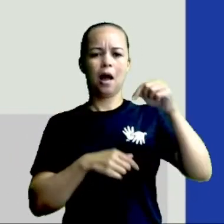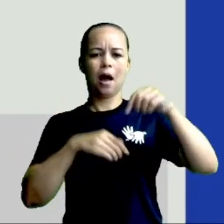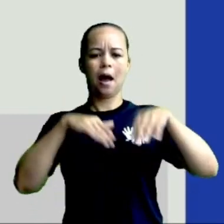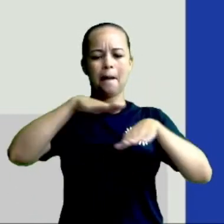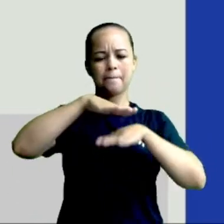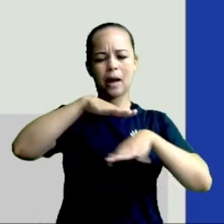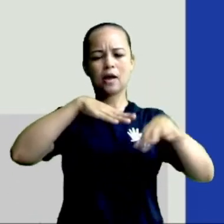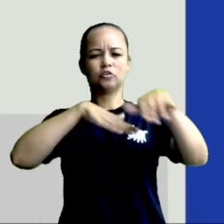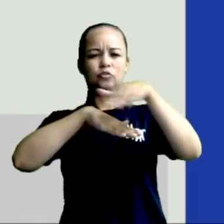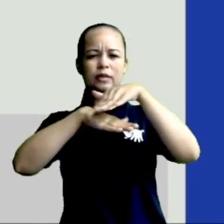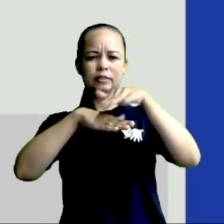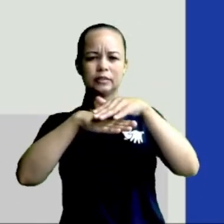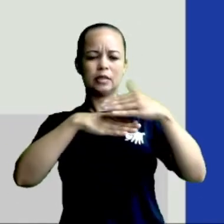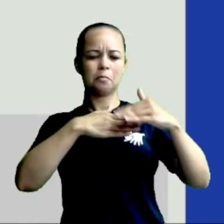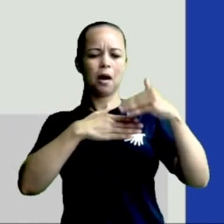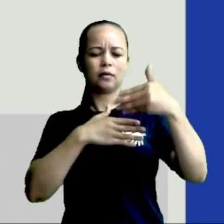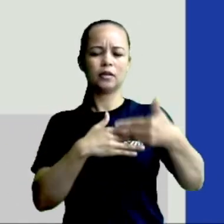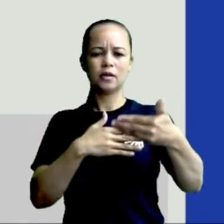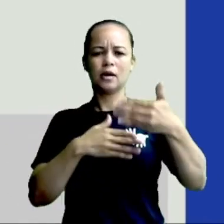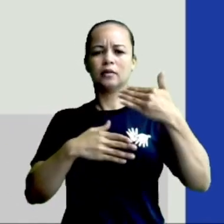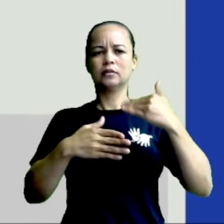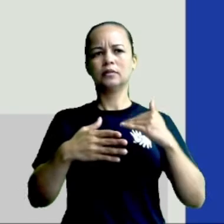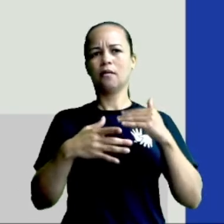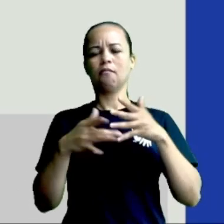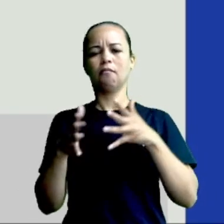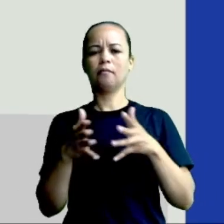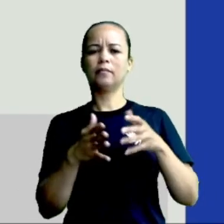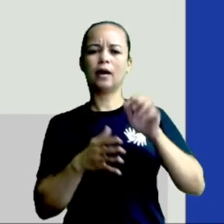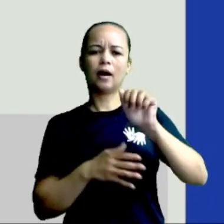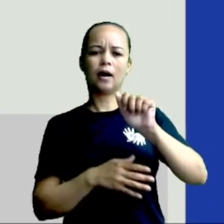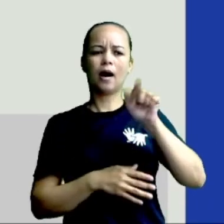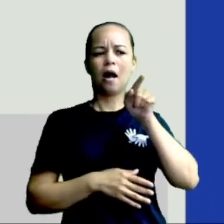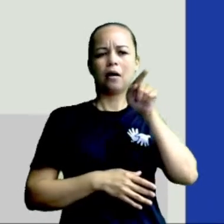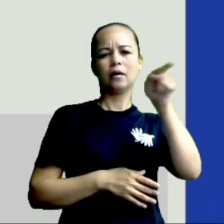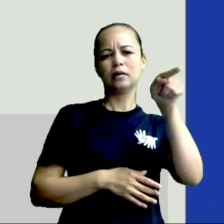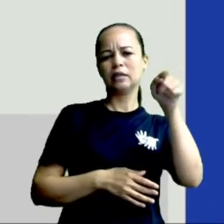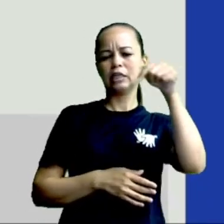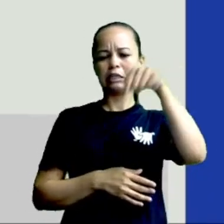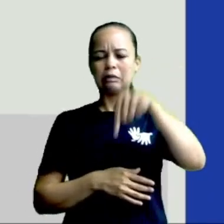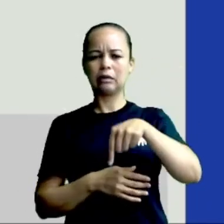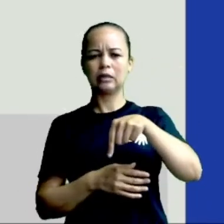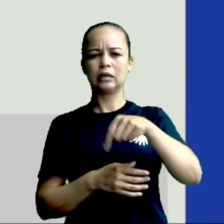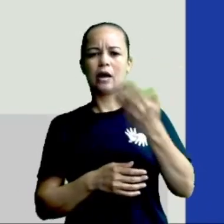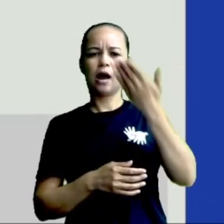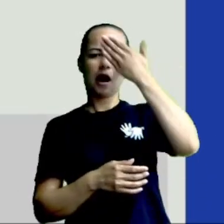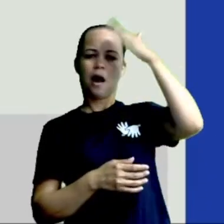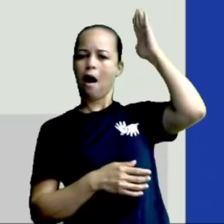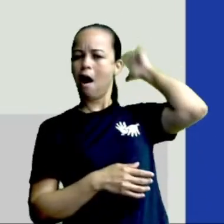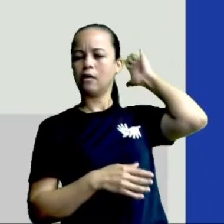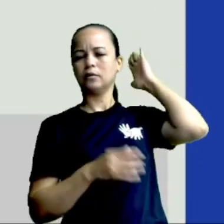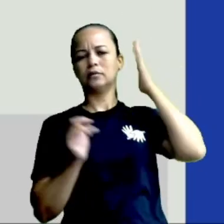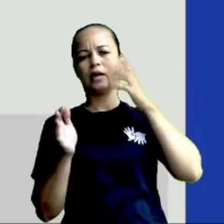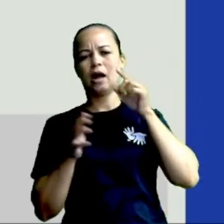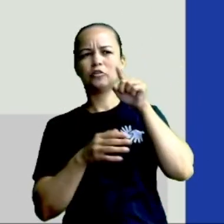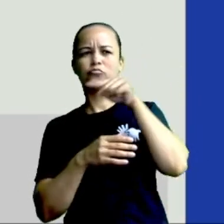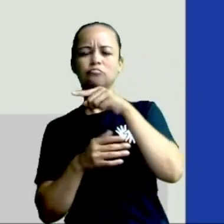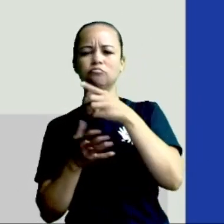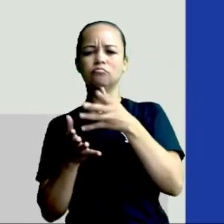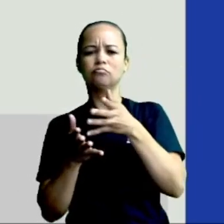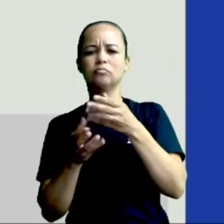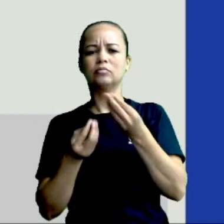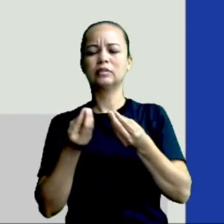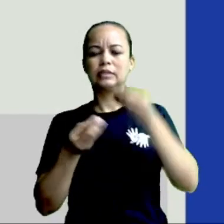acima, adiante, aí, além, aqui, atrás, lá,